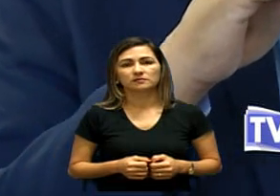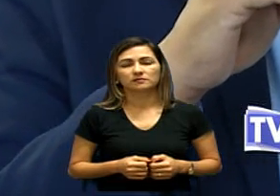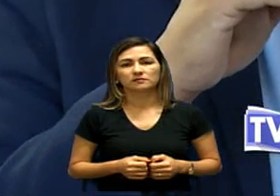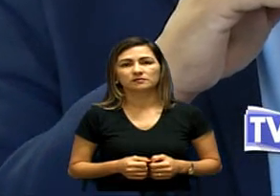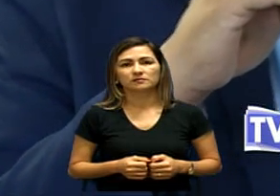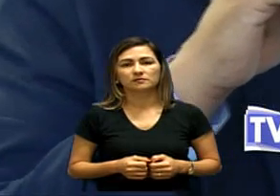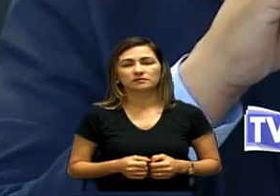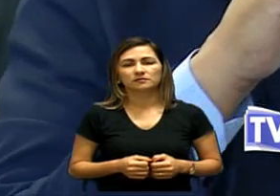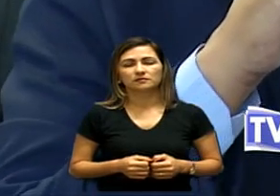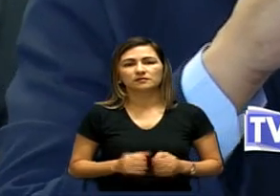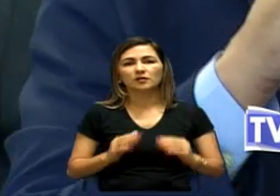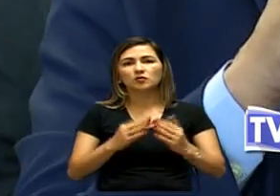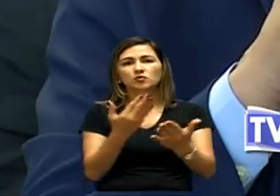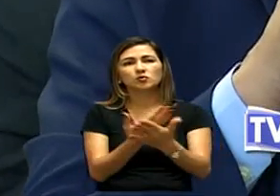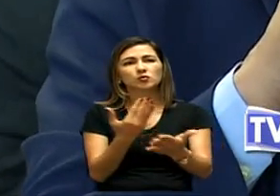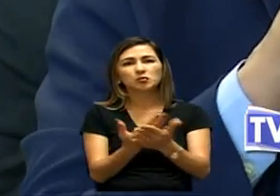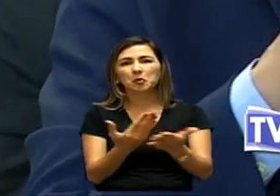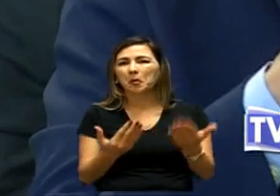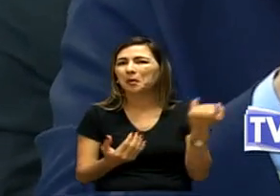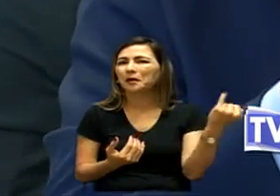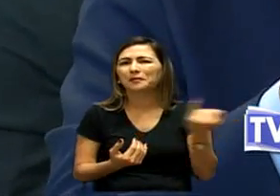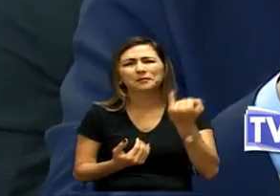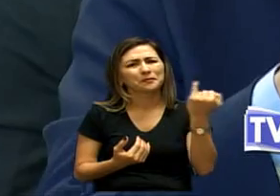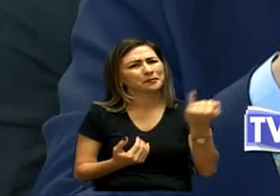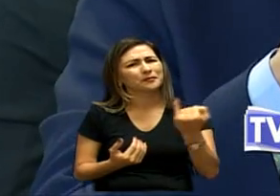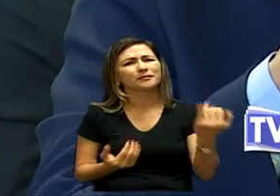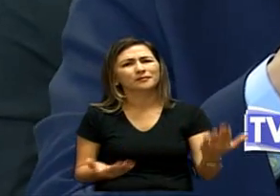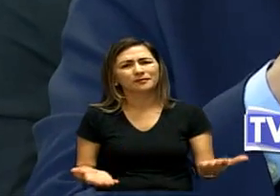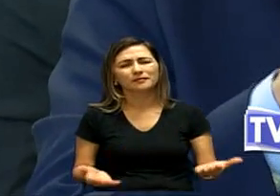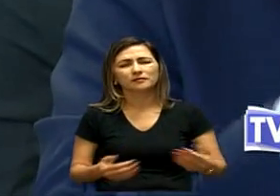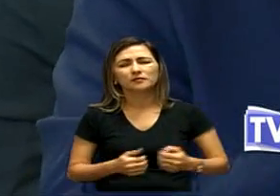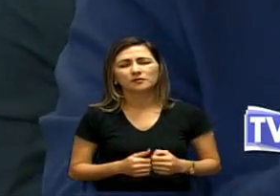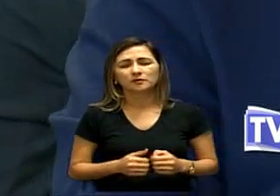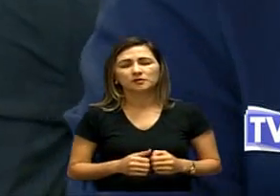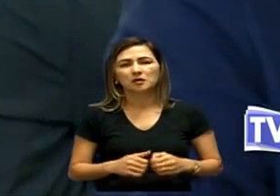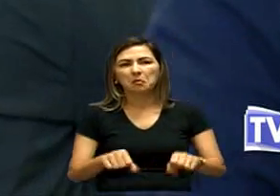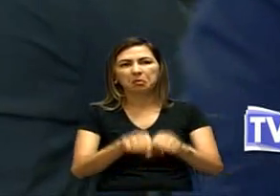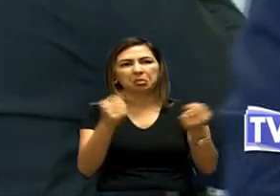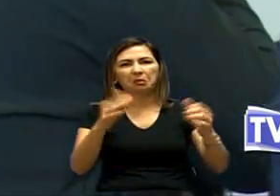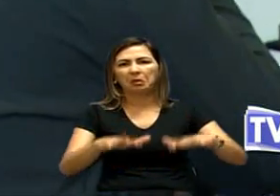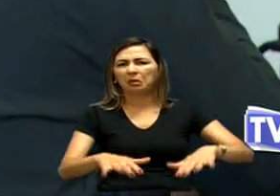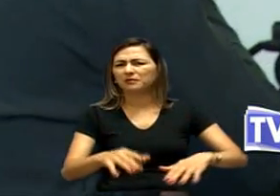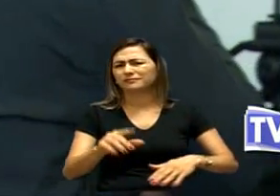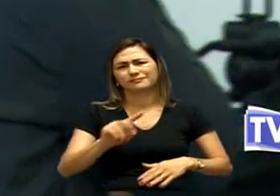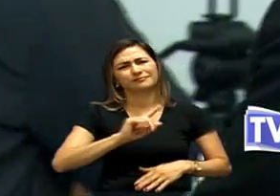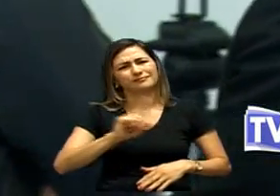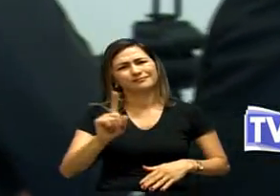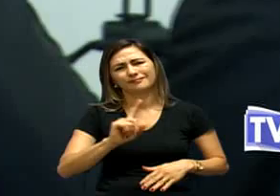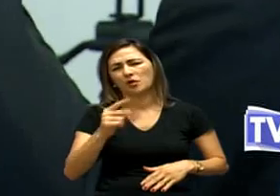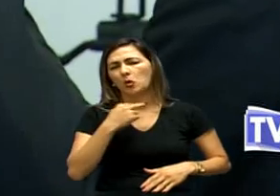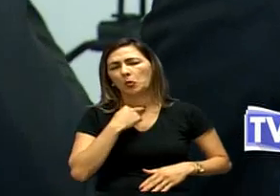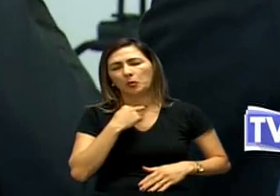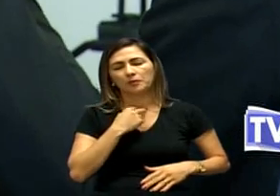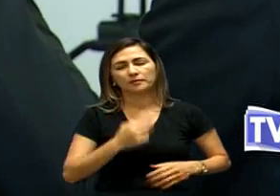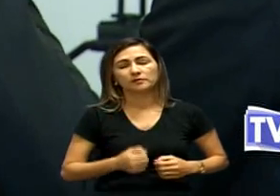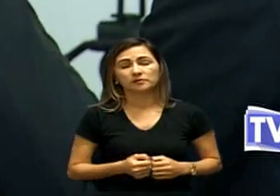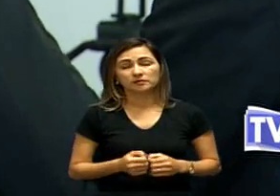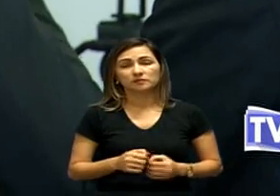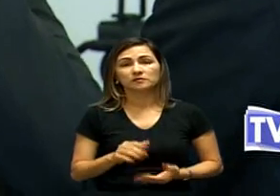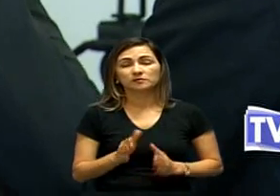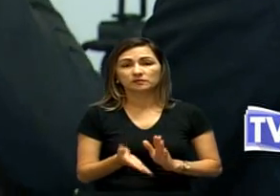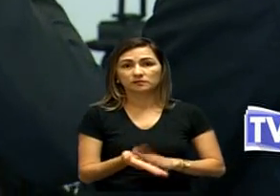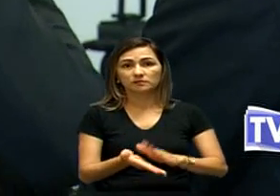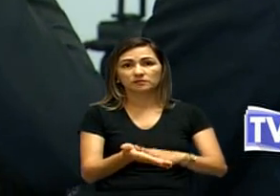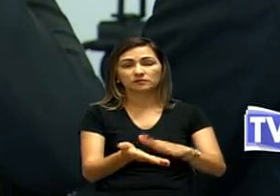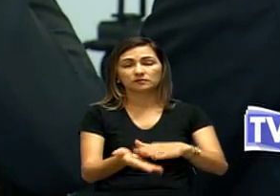sagrados em nossa sociedade. Então, quero parabenizar mais uma vez o vereador Manga e dizer que nós estamos de